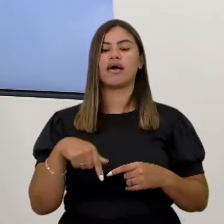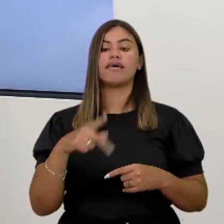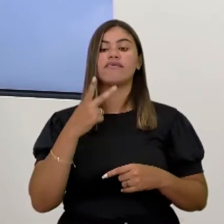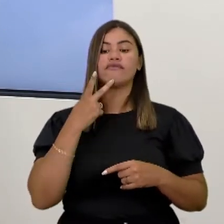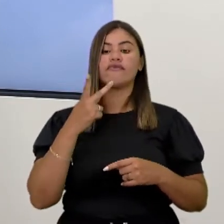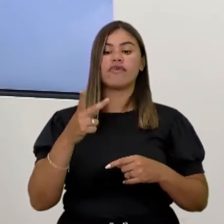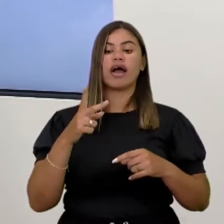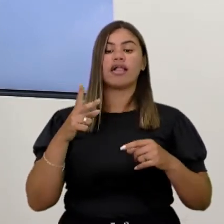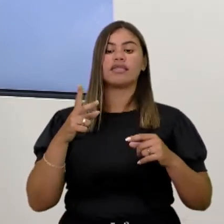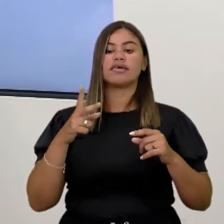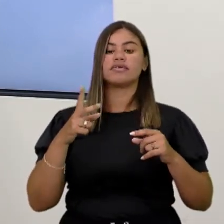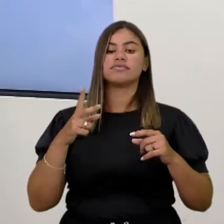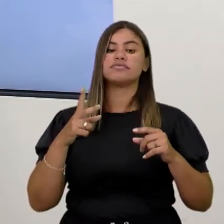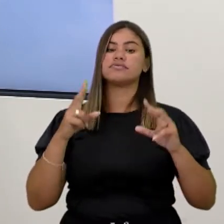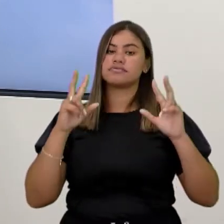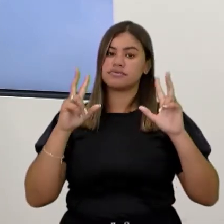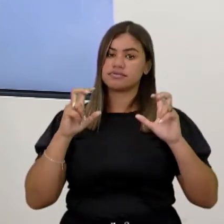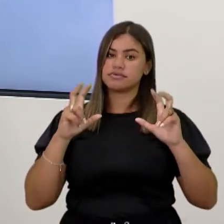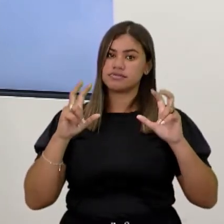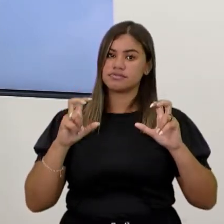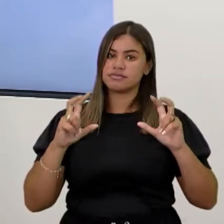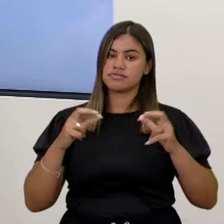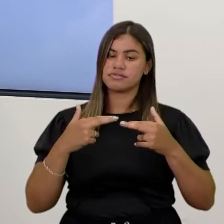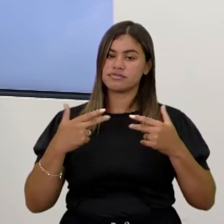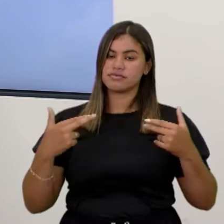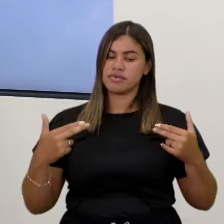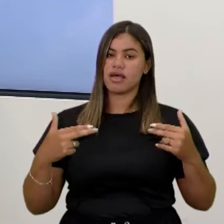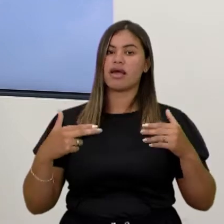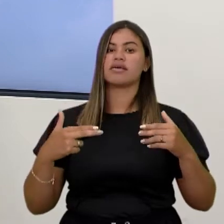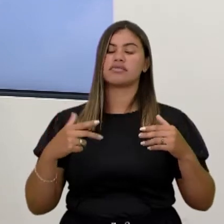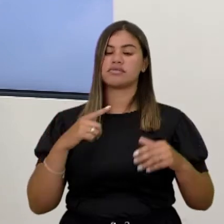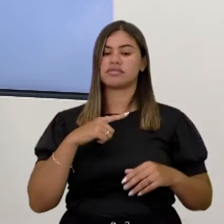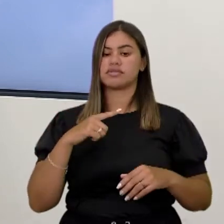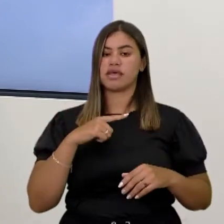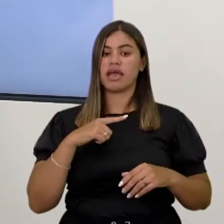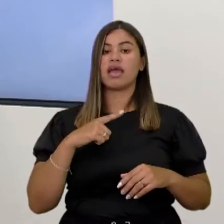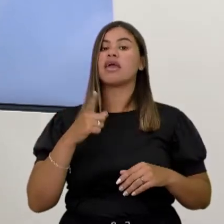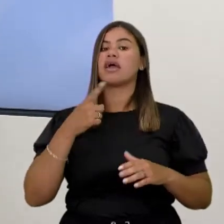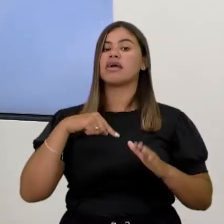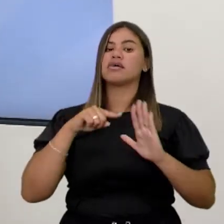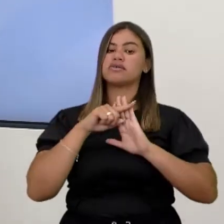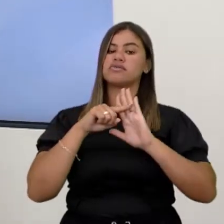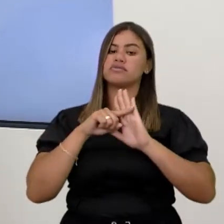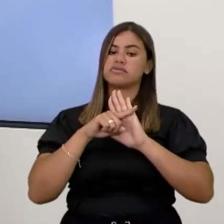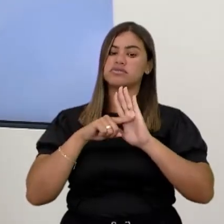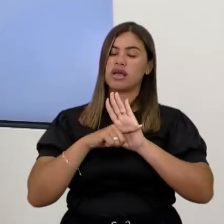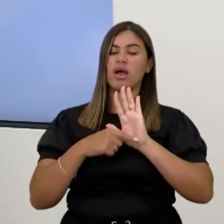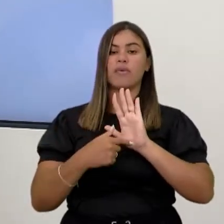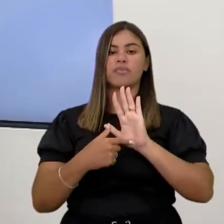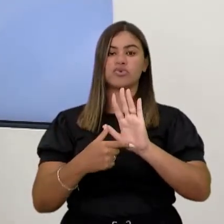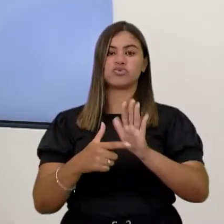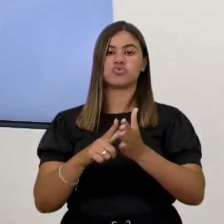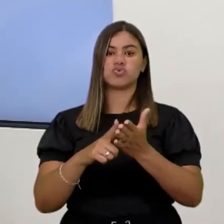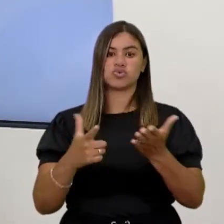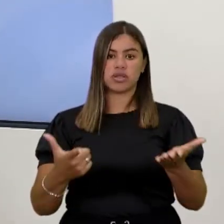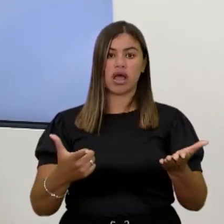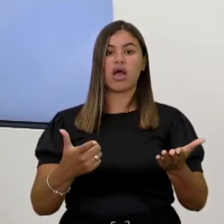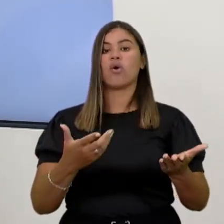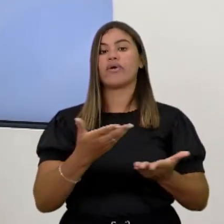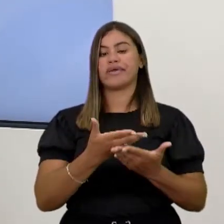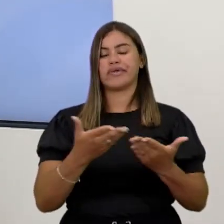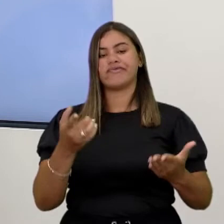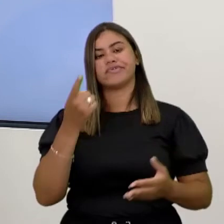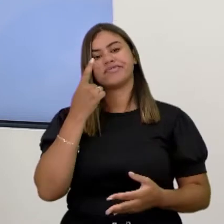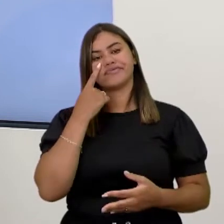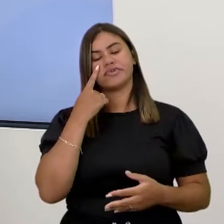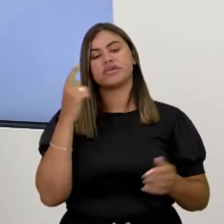assuntos que estão sendo pauta, né? Que estão sendo pauta. Vai investigar, trazer jornal, tal, específico. Aí vocês vão poder ver.